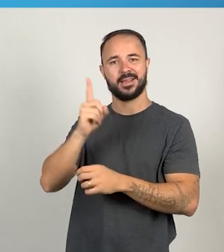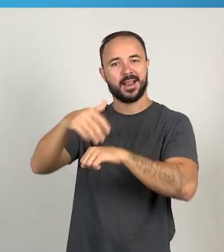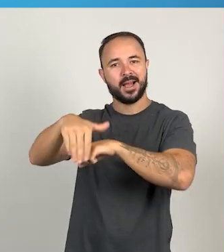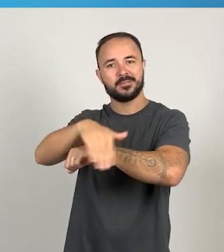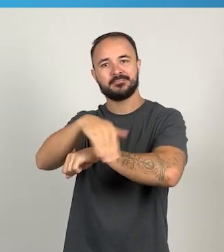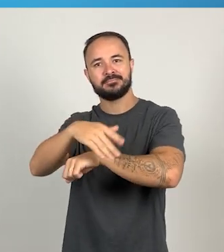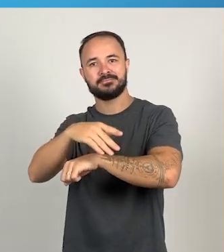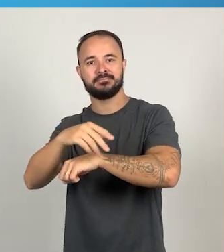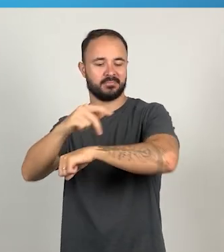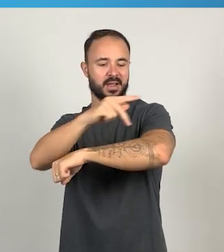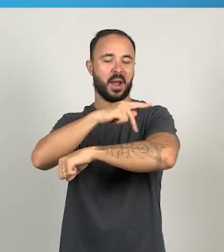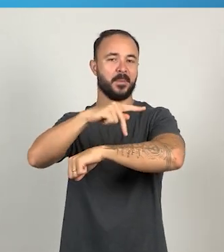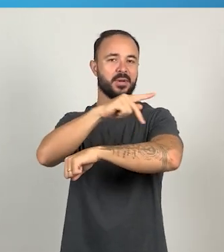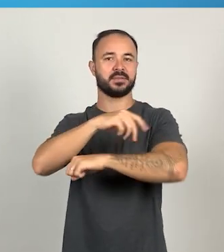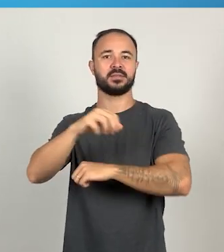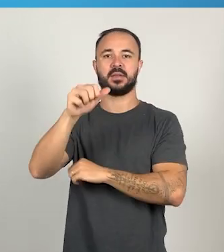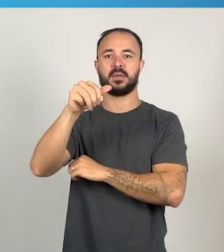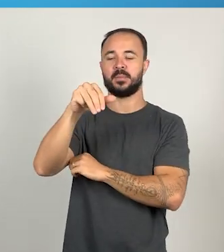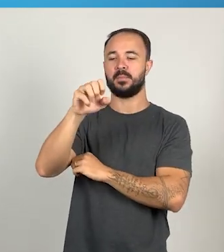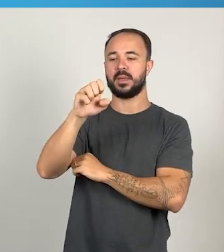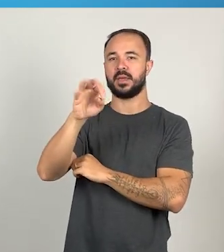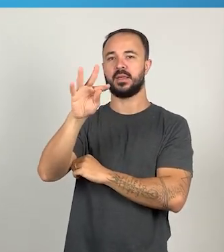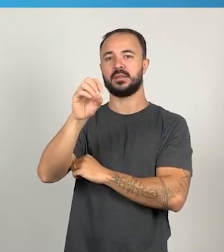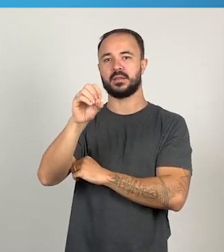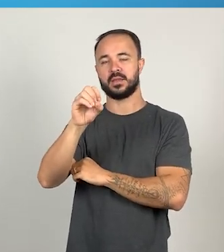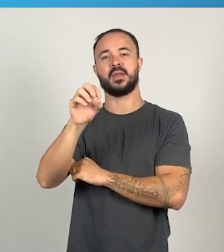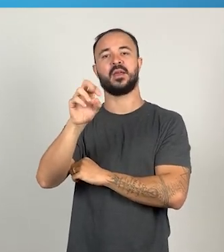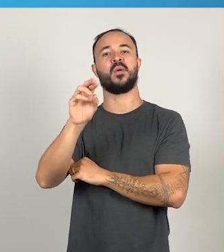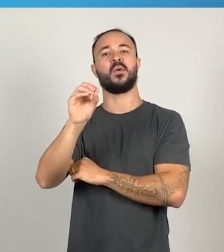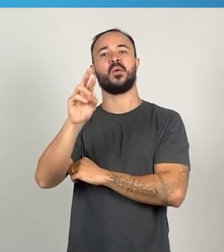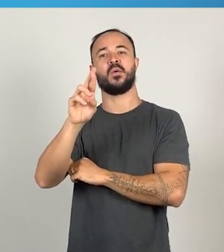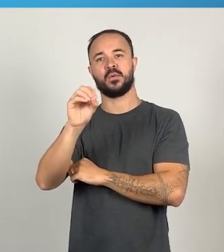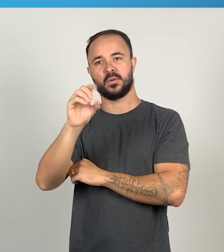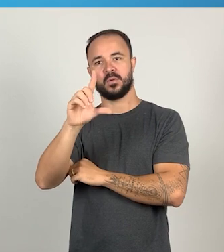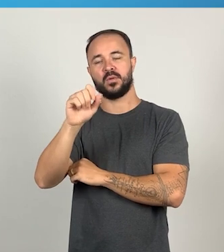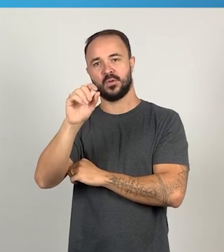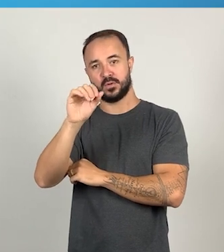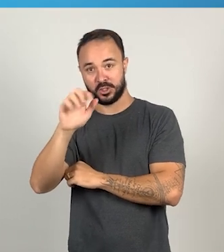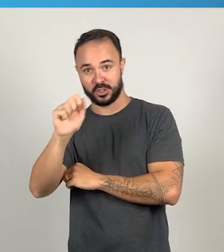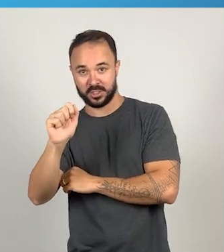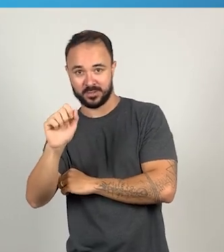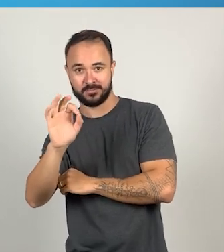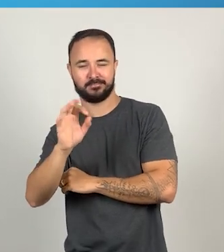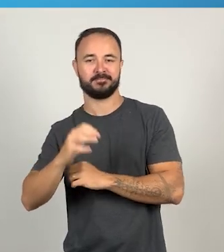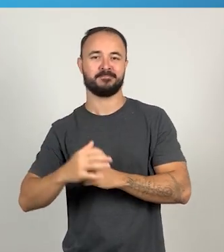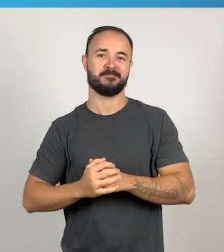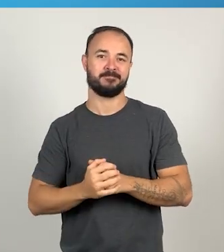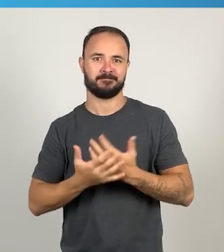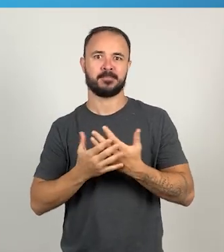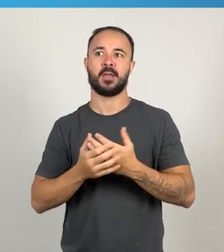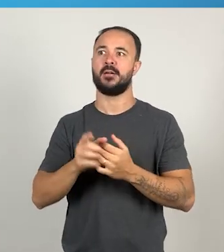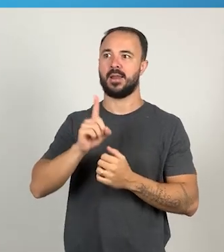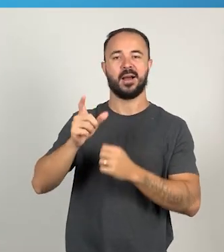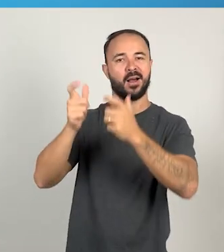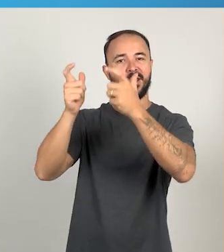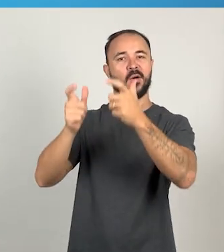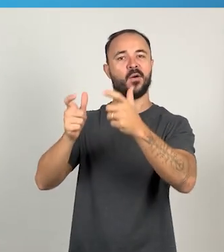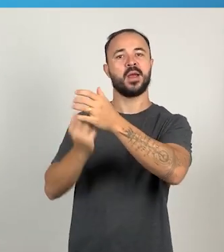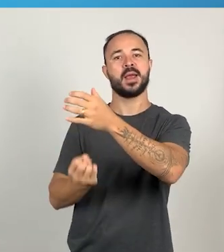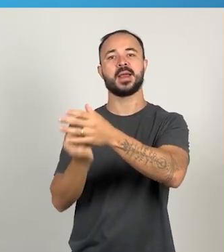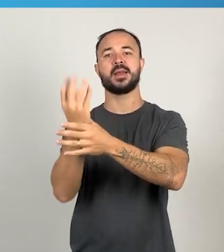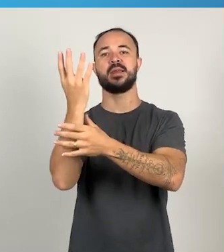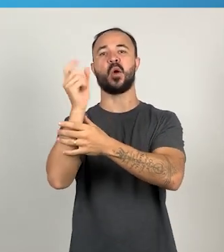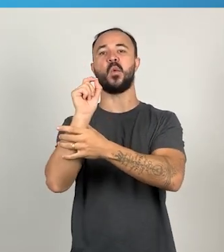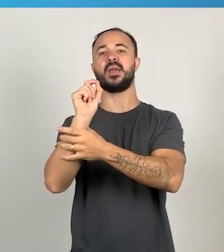É ali que é a Praça da Meteorologia. Neste ponto, pessoal, foram construídas a capela, tá, para